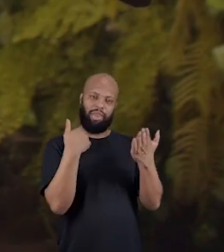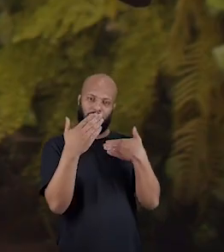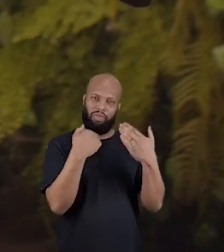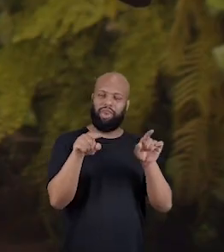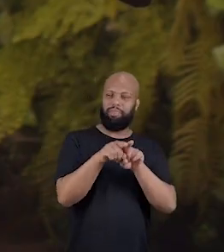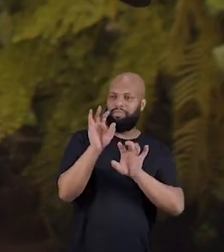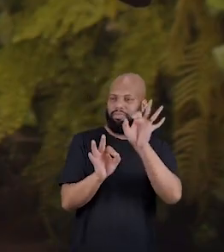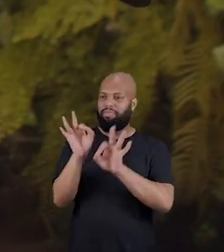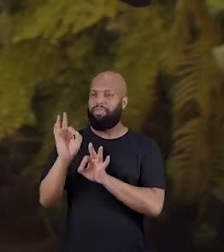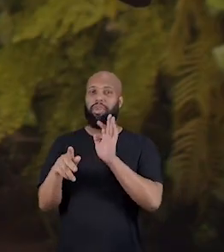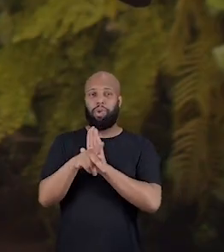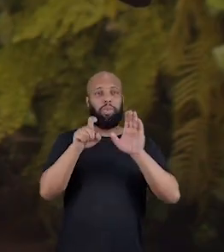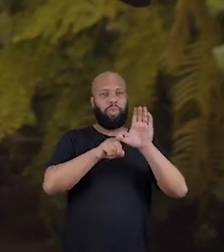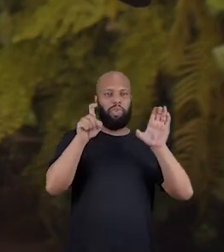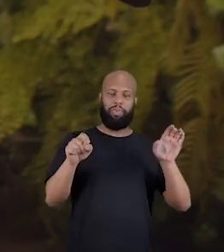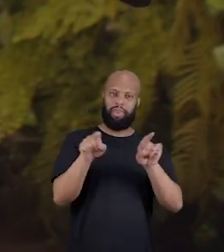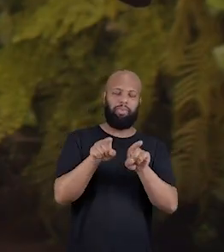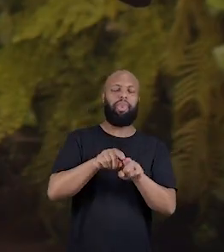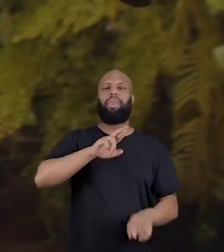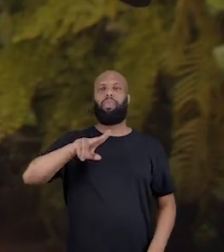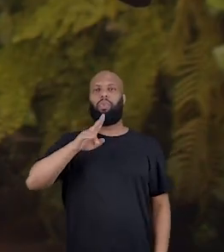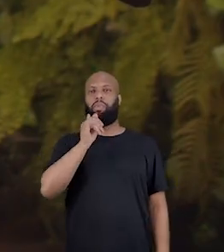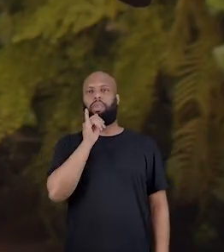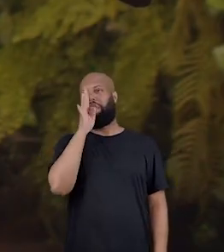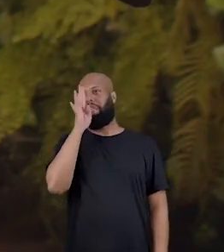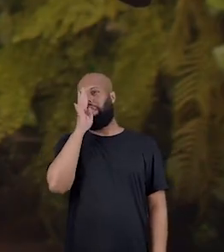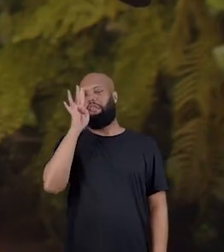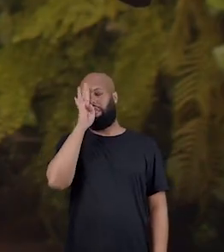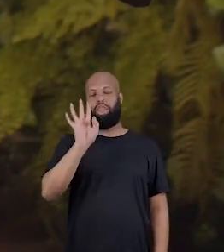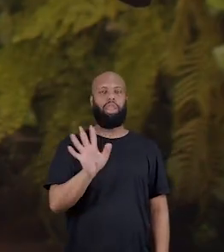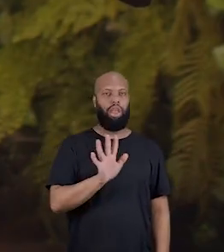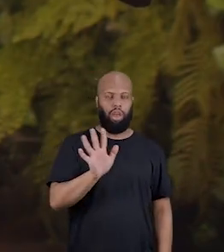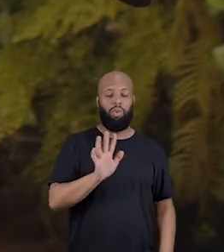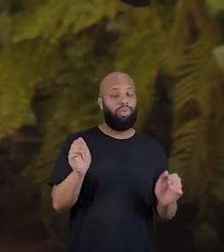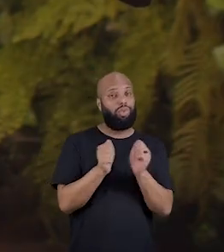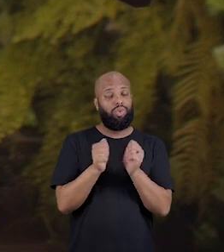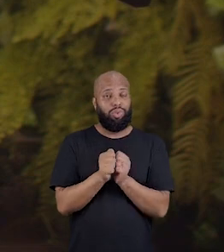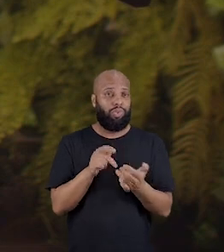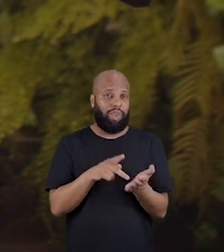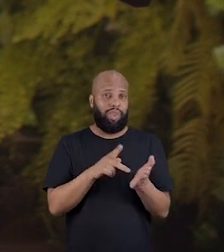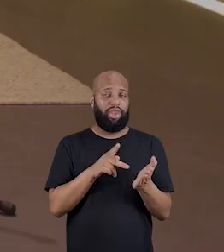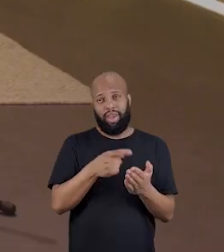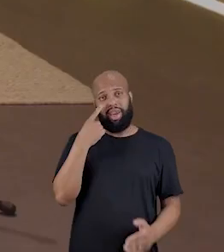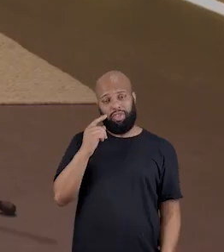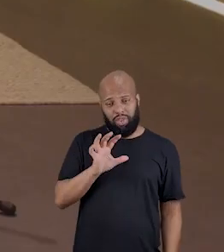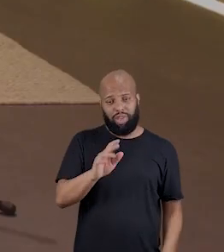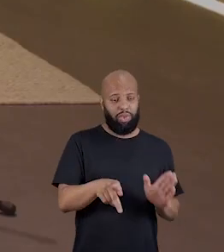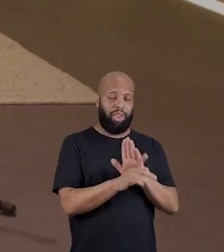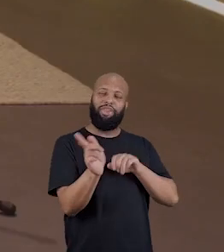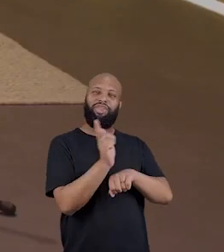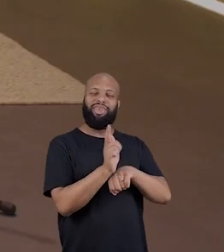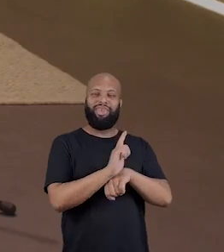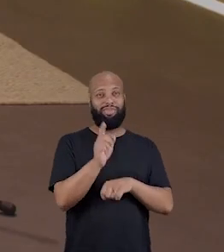alinhamento, total, né? Que faz parte da construção da autonomia também. Realmente não é cada um correr para um lado, é todo mundo, né, correr junto e direção.